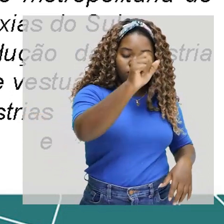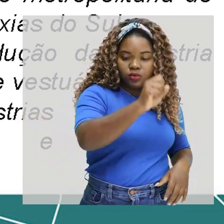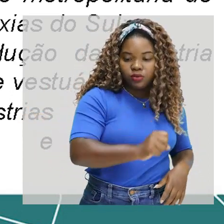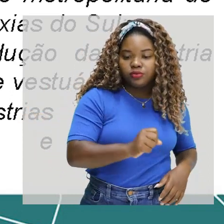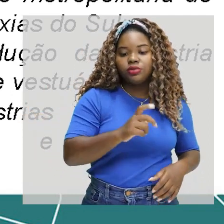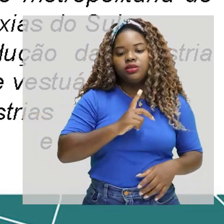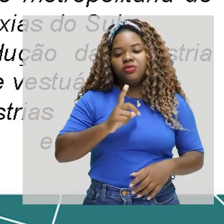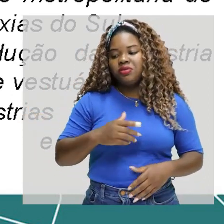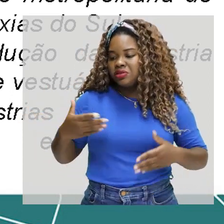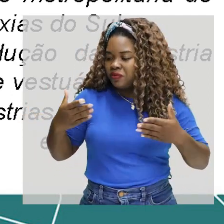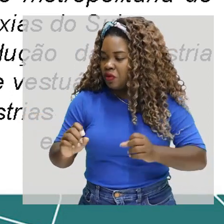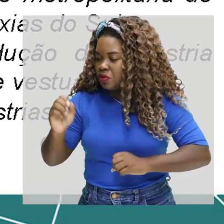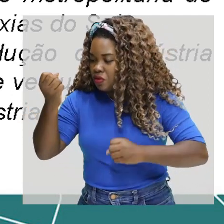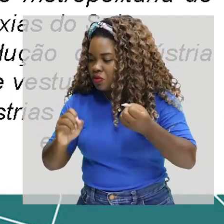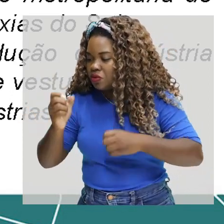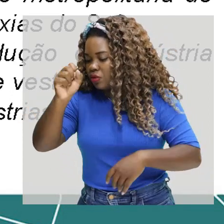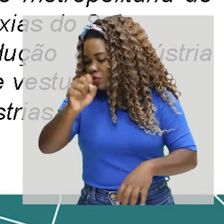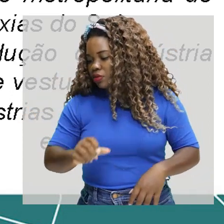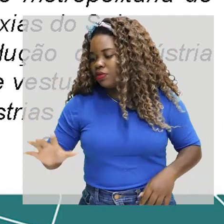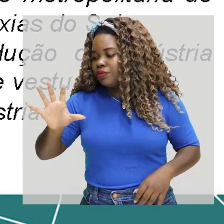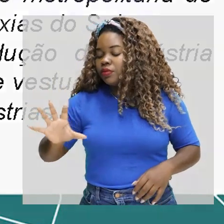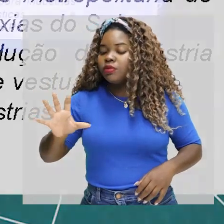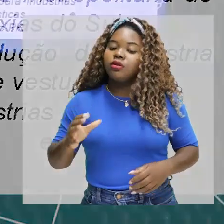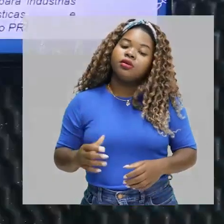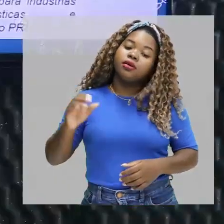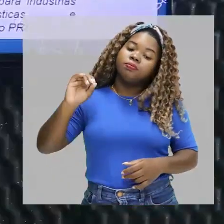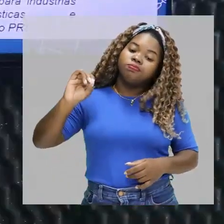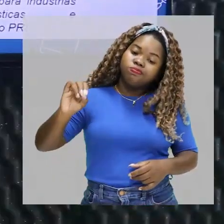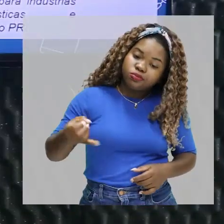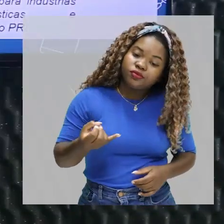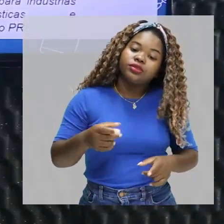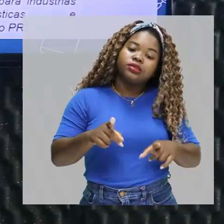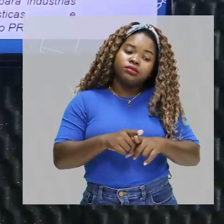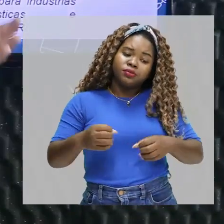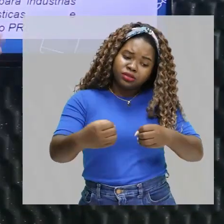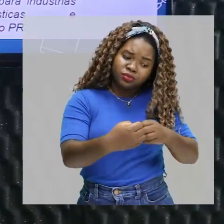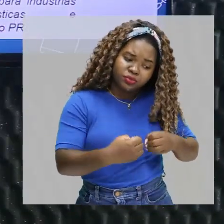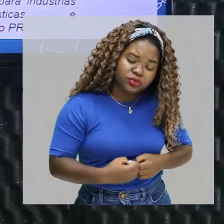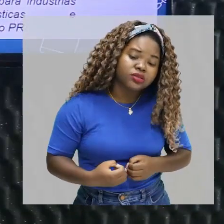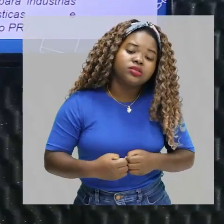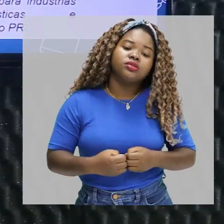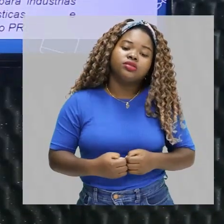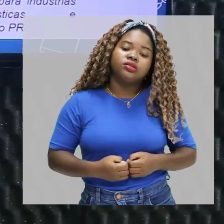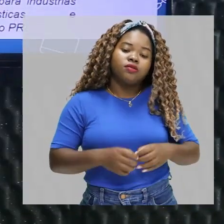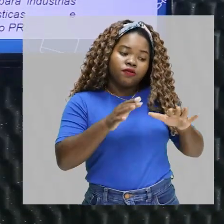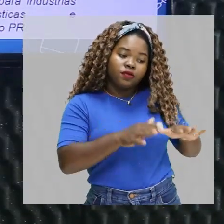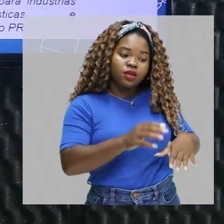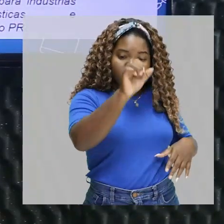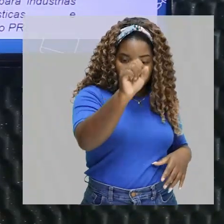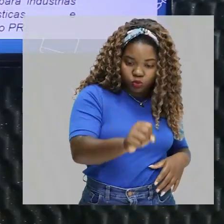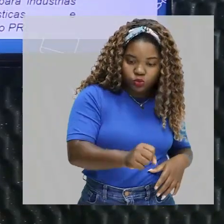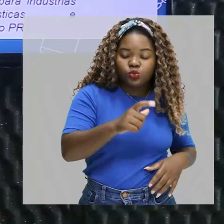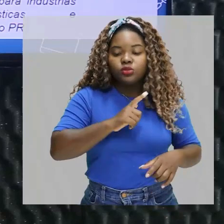concentração industrial na região Sudeste e aproveitando também essa maior proximidade né dessa região Então eu fico ali no Sul